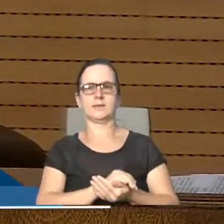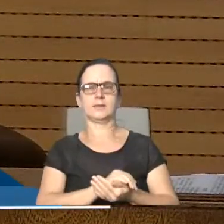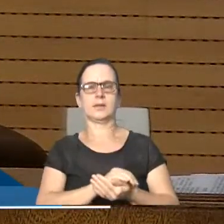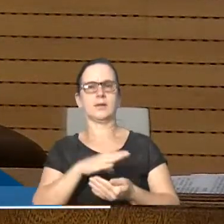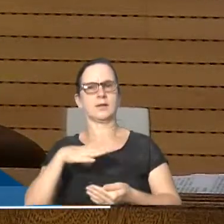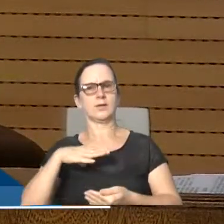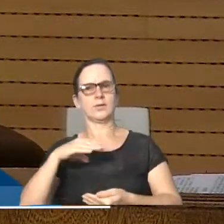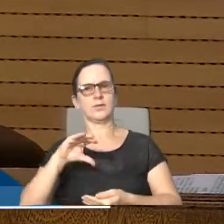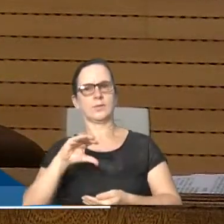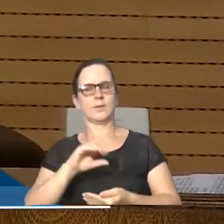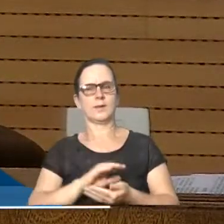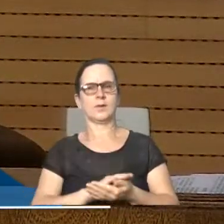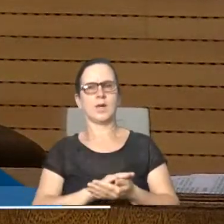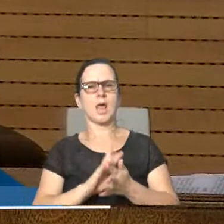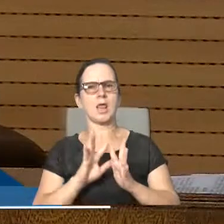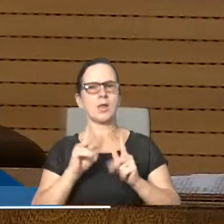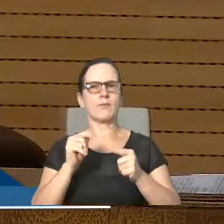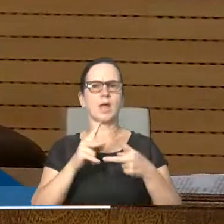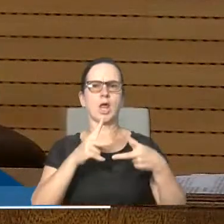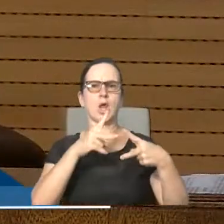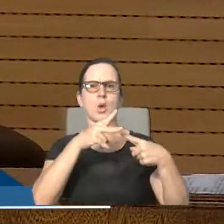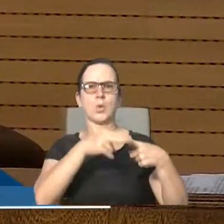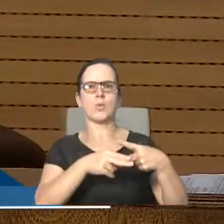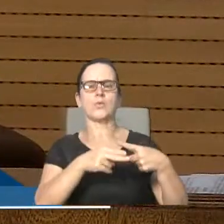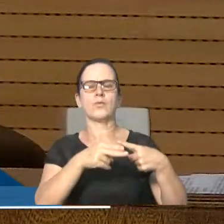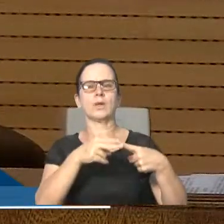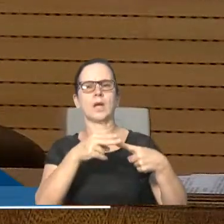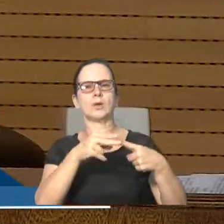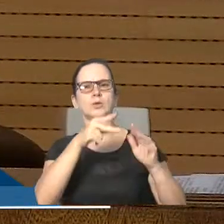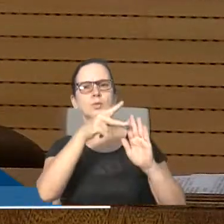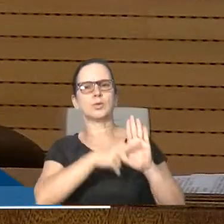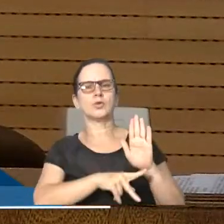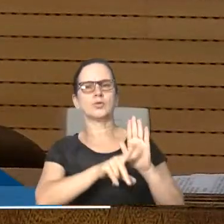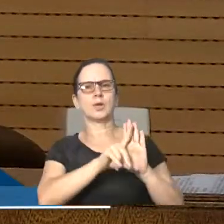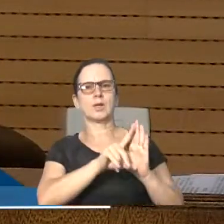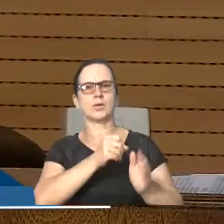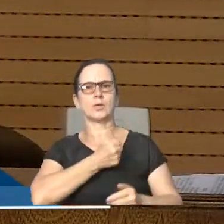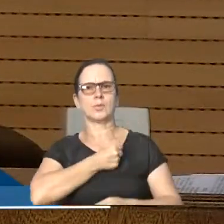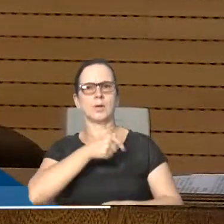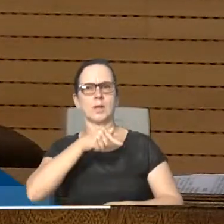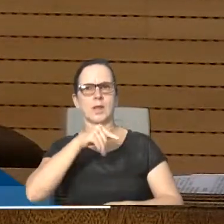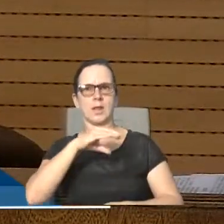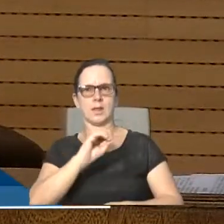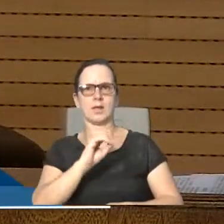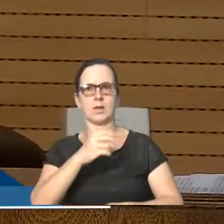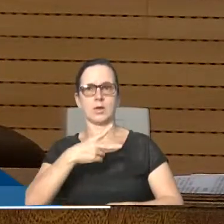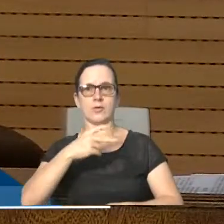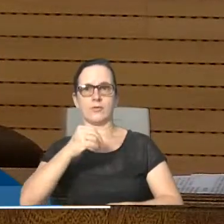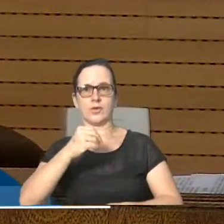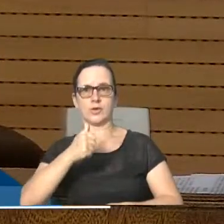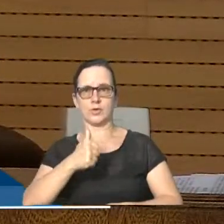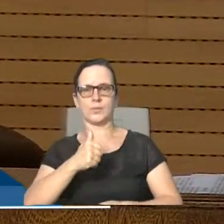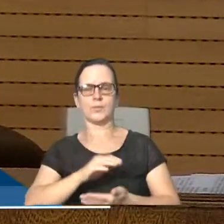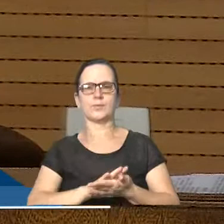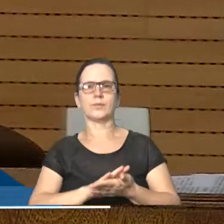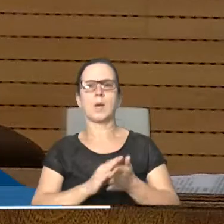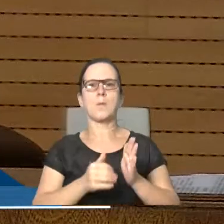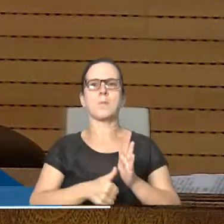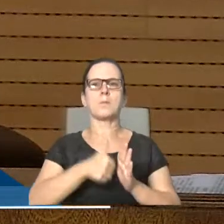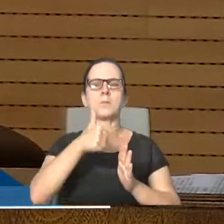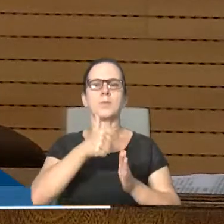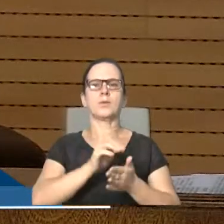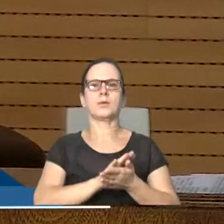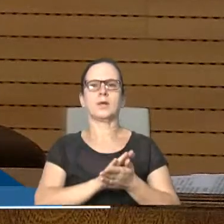de Cubatão, decidi vetar parcialmente o projeto de lei número 70/21, que dispõe sobre a prioridade